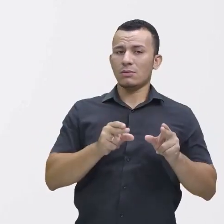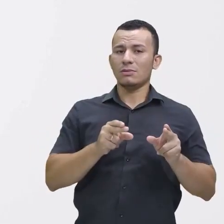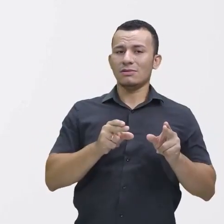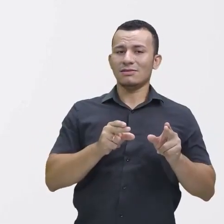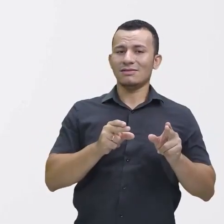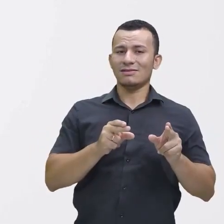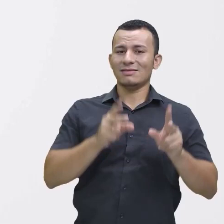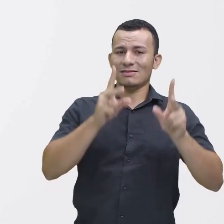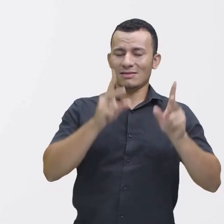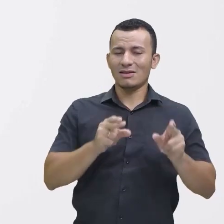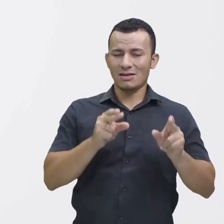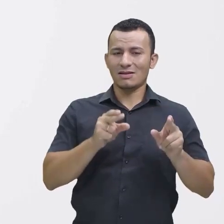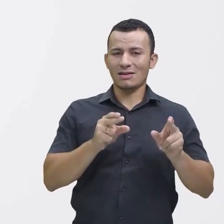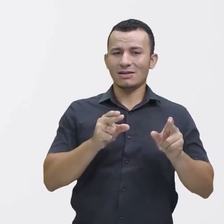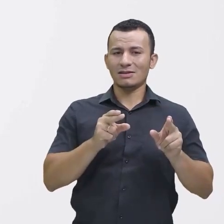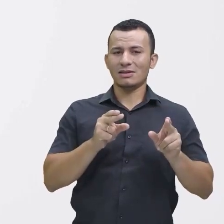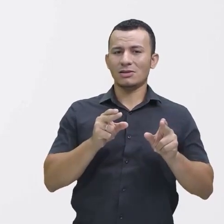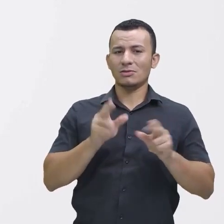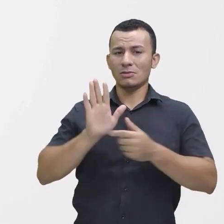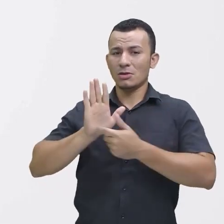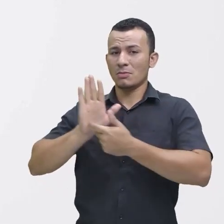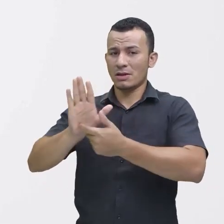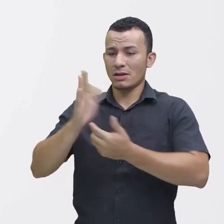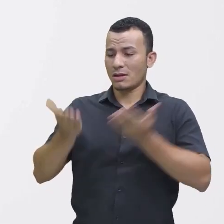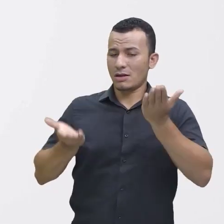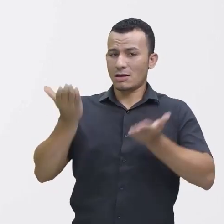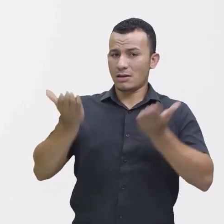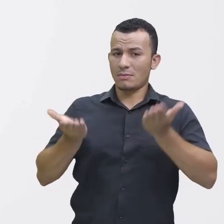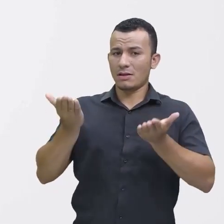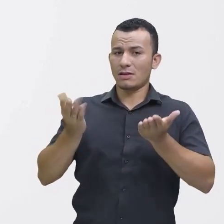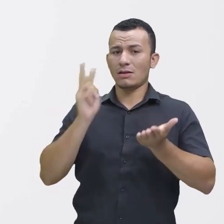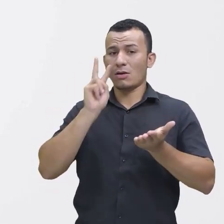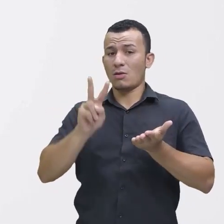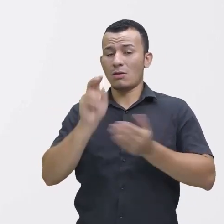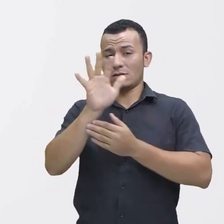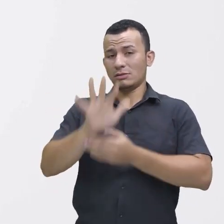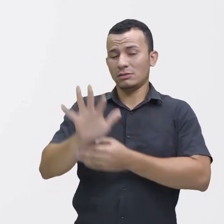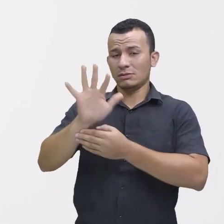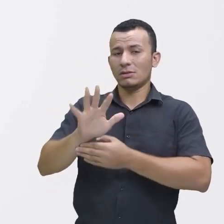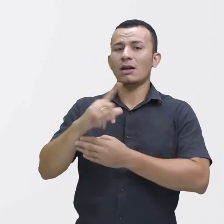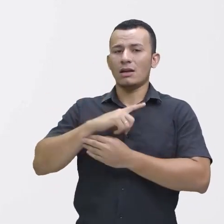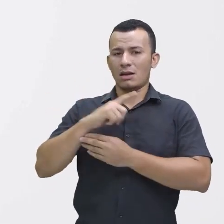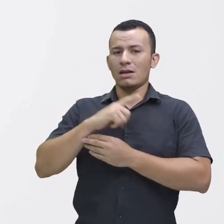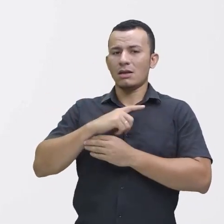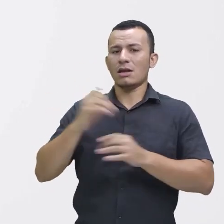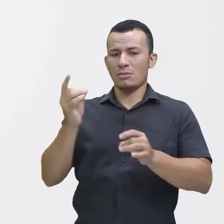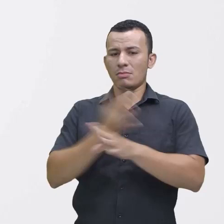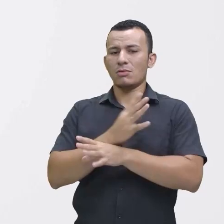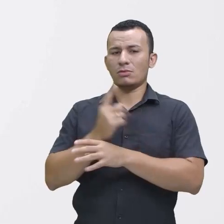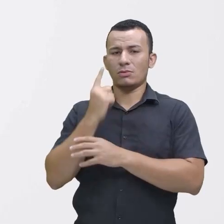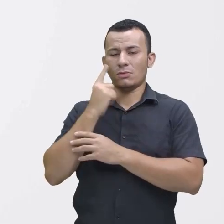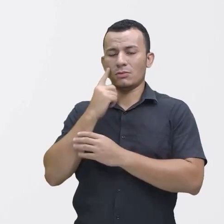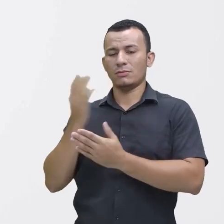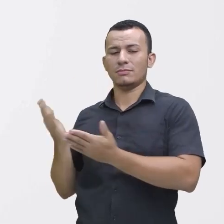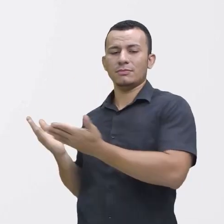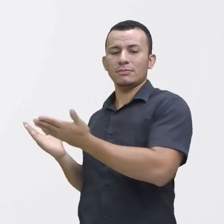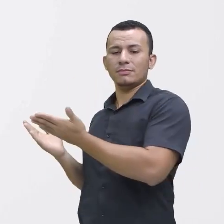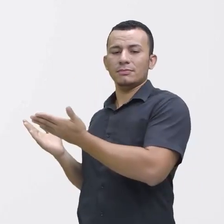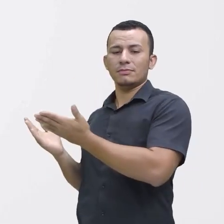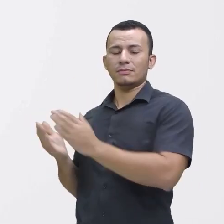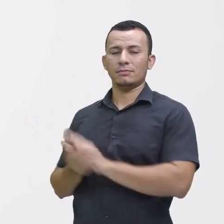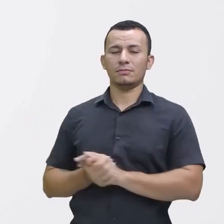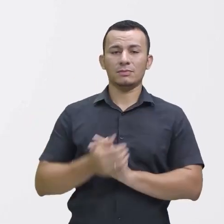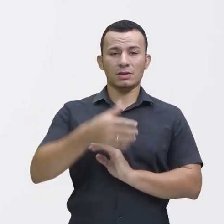igualdade com a sentença representada na balança. Na balança já temos o resultado aqui, tá?